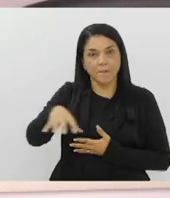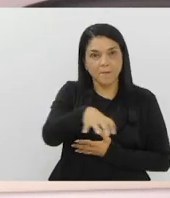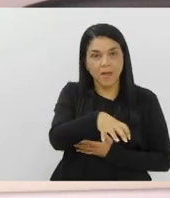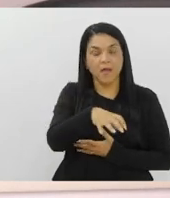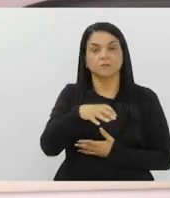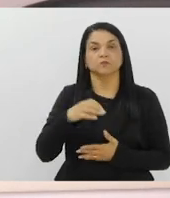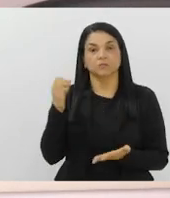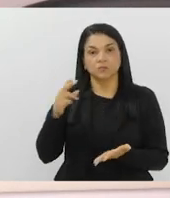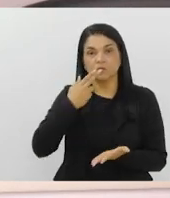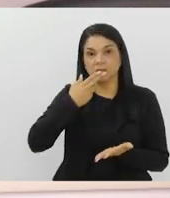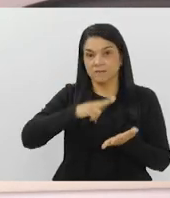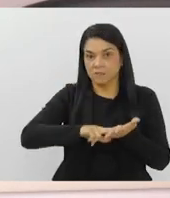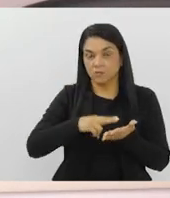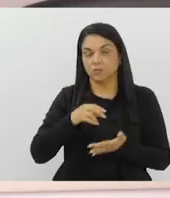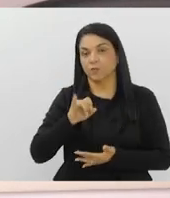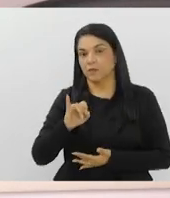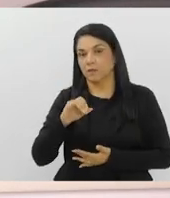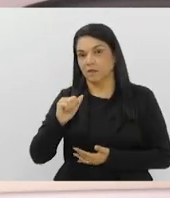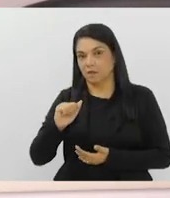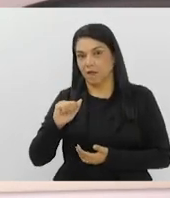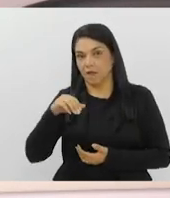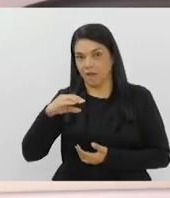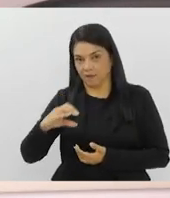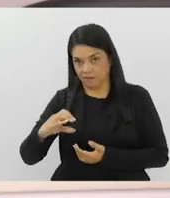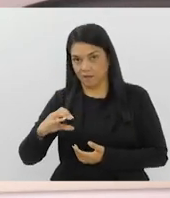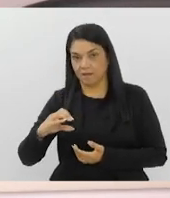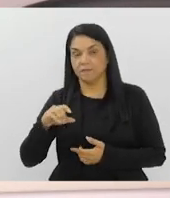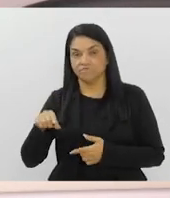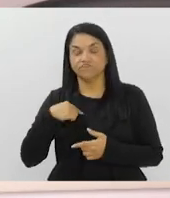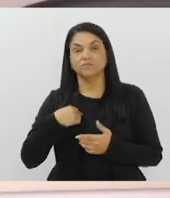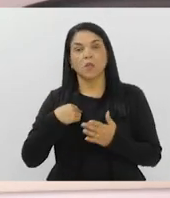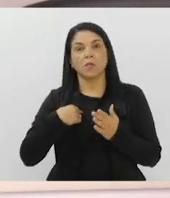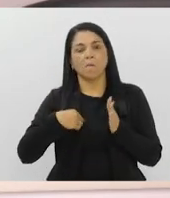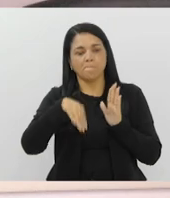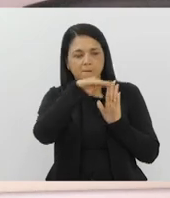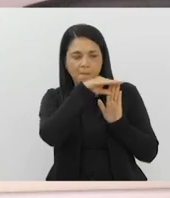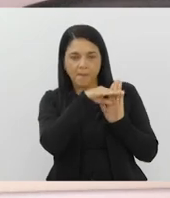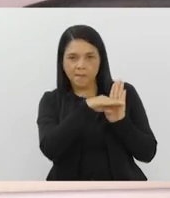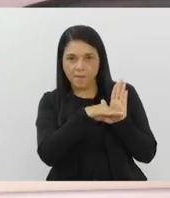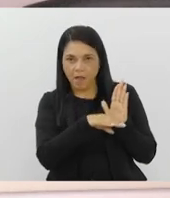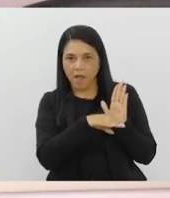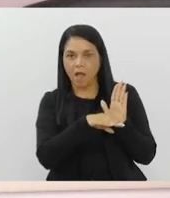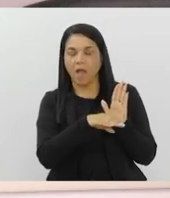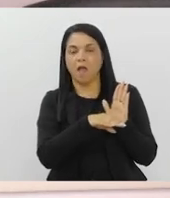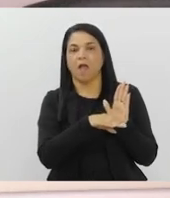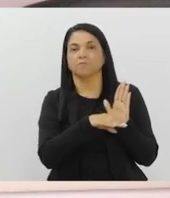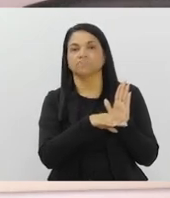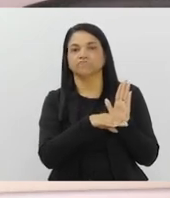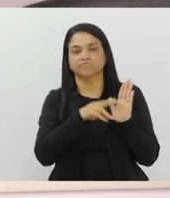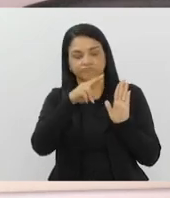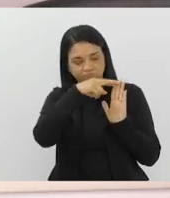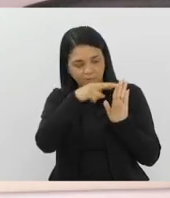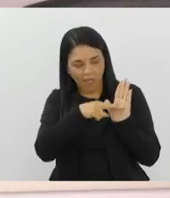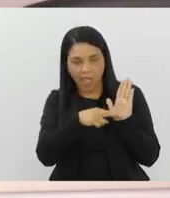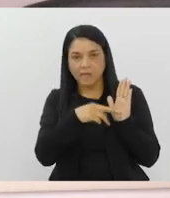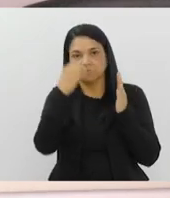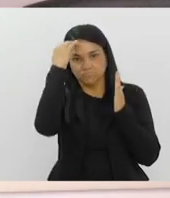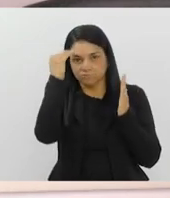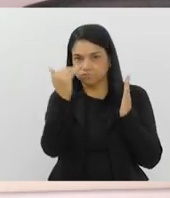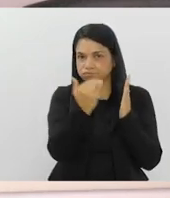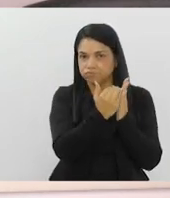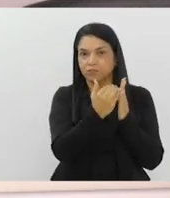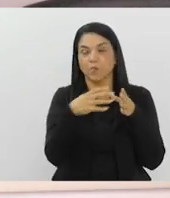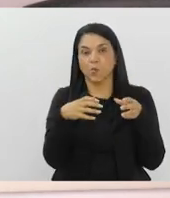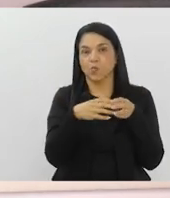IAC, e, de igual forma, ela tem todo um protocolo, né, de passos a serem cumpridos por toda a equipe de saúde